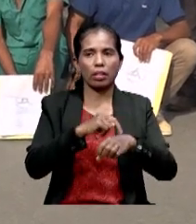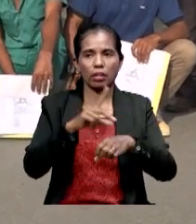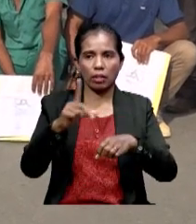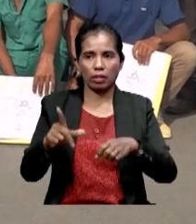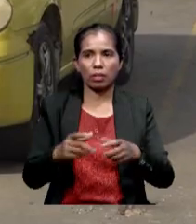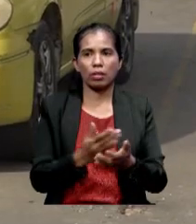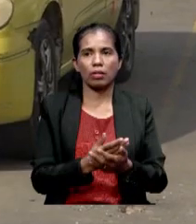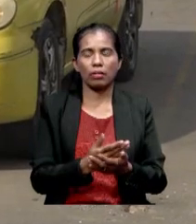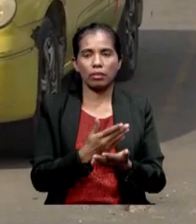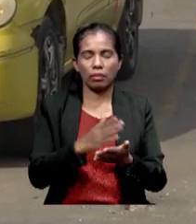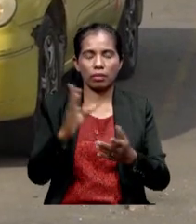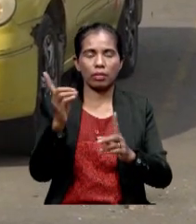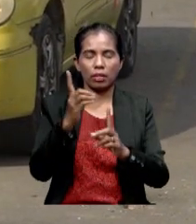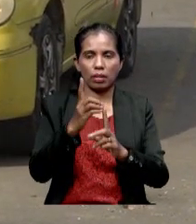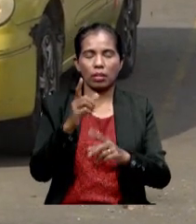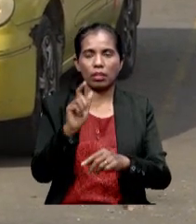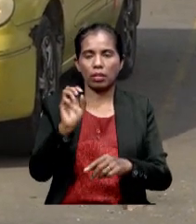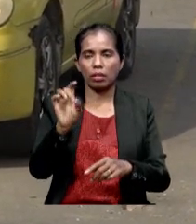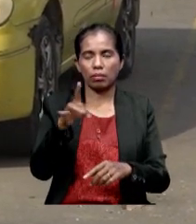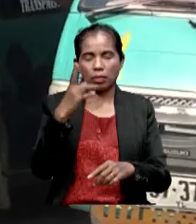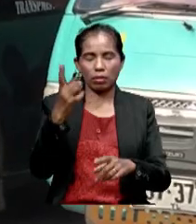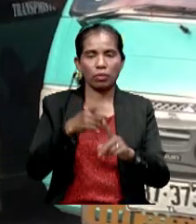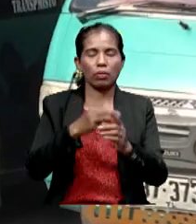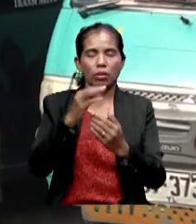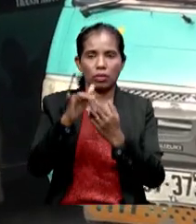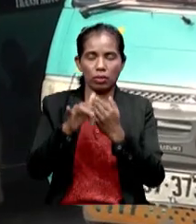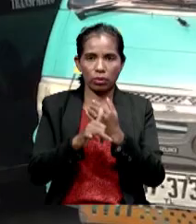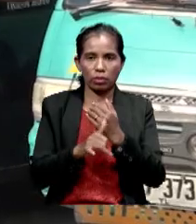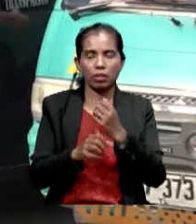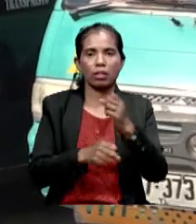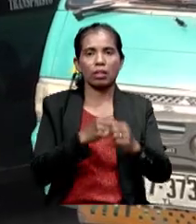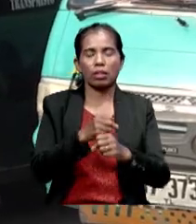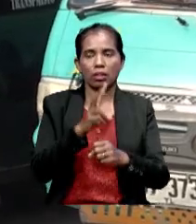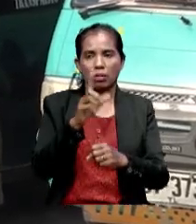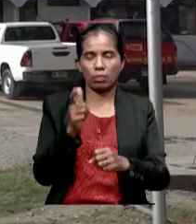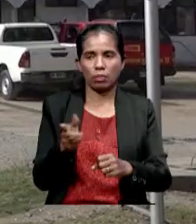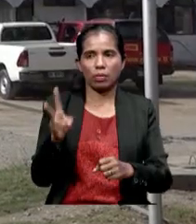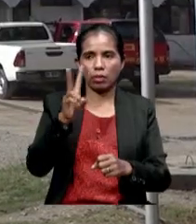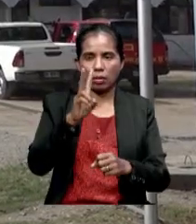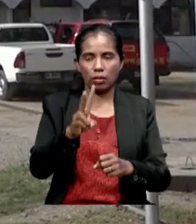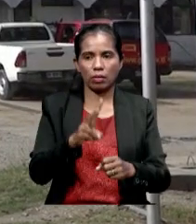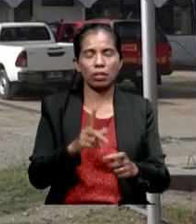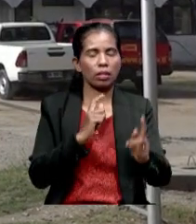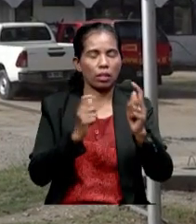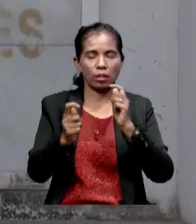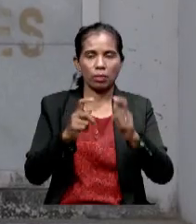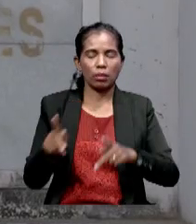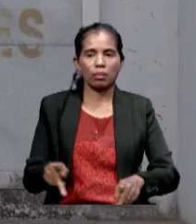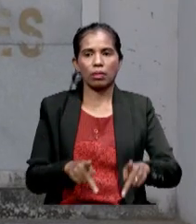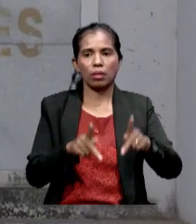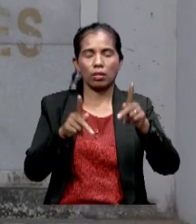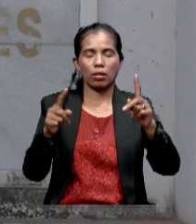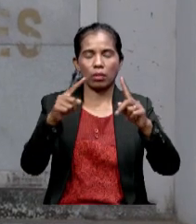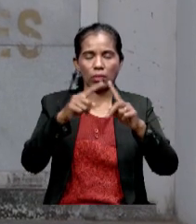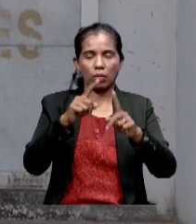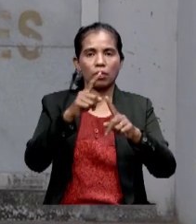faz voucher e a Loron Sanulo Resinualo, Fulan Júlio, Tina Rinrua ou Nulo Resinrua, Bacara Transporte Público, To e